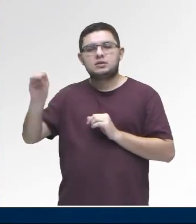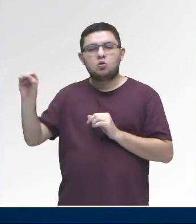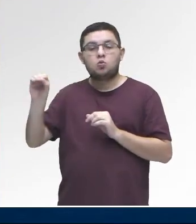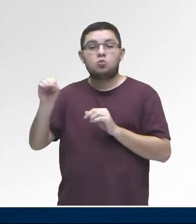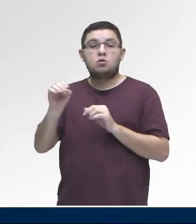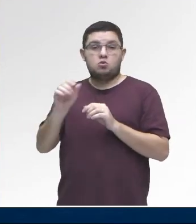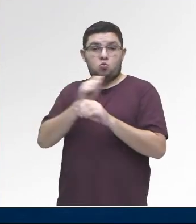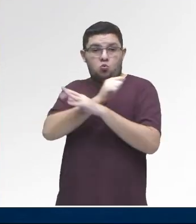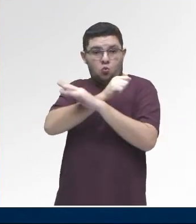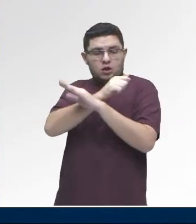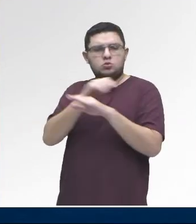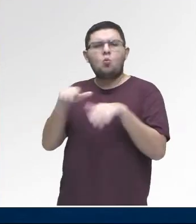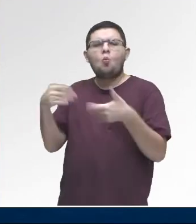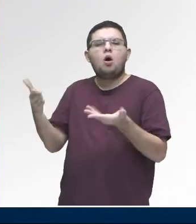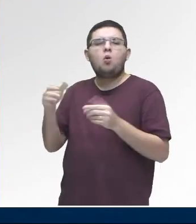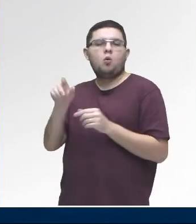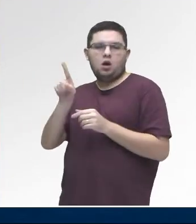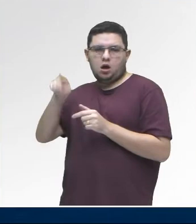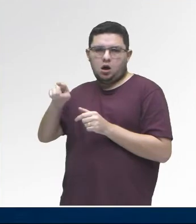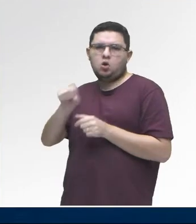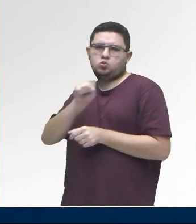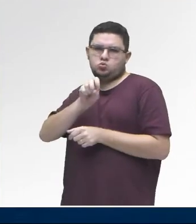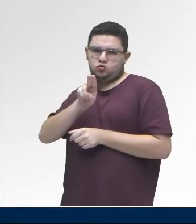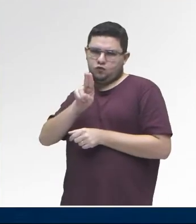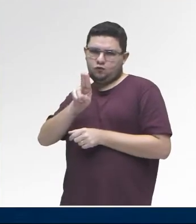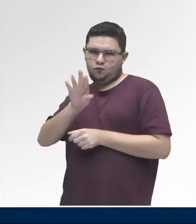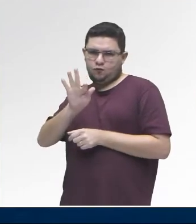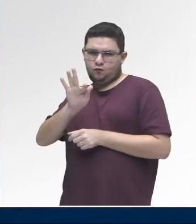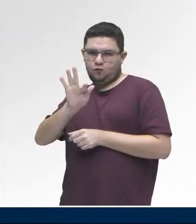aqui é o ácido sulfúrico.